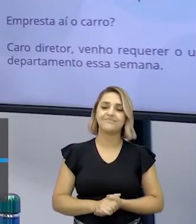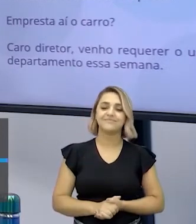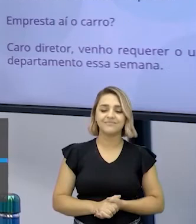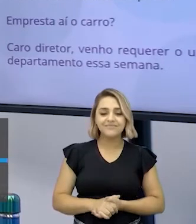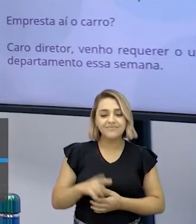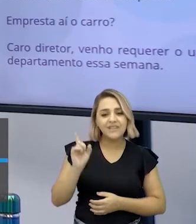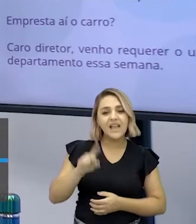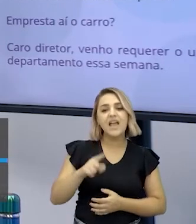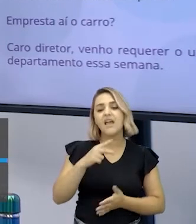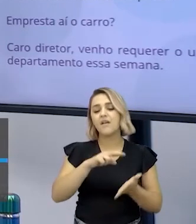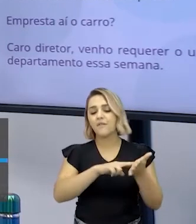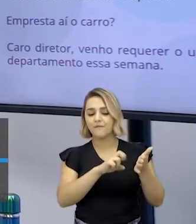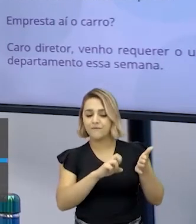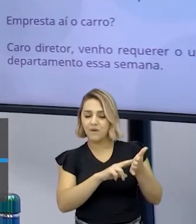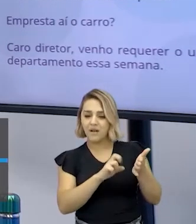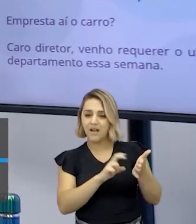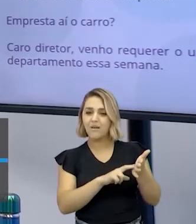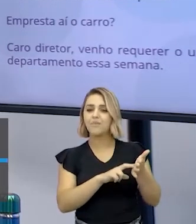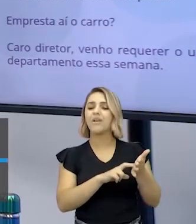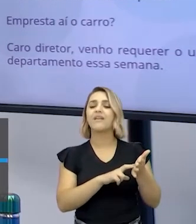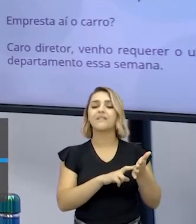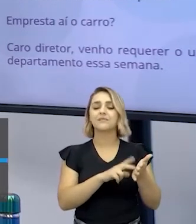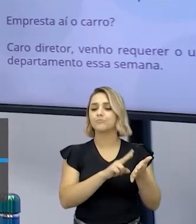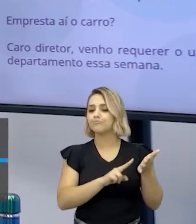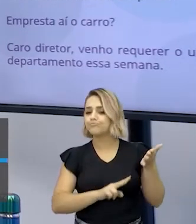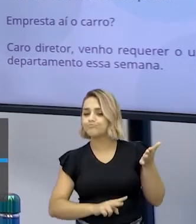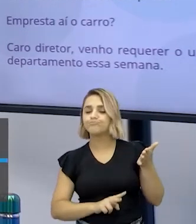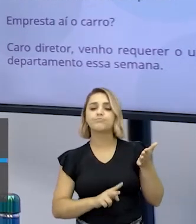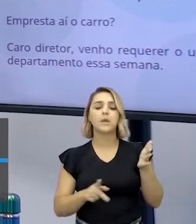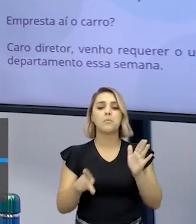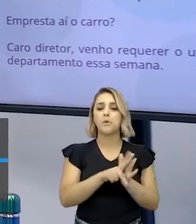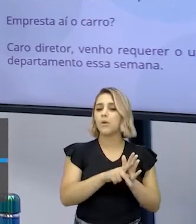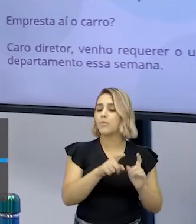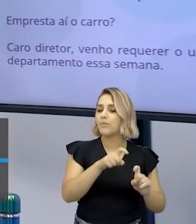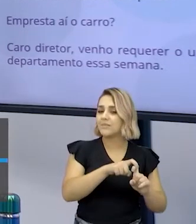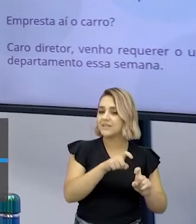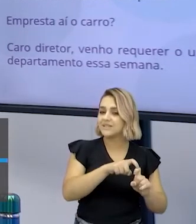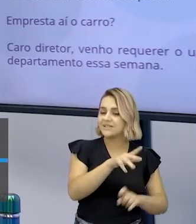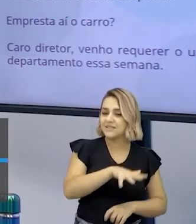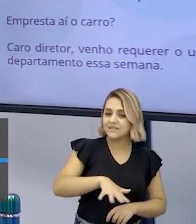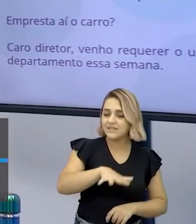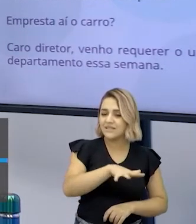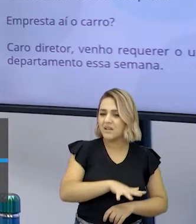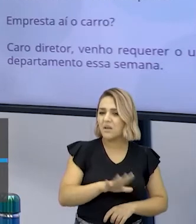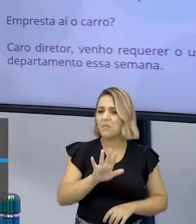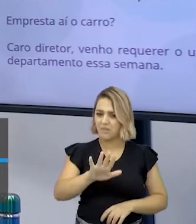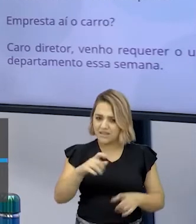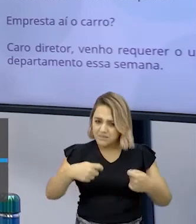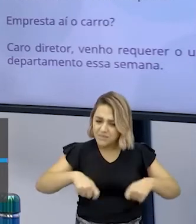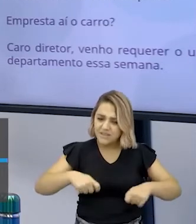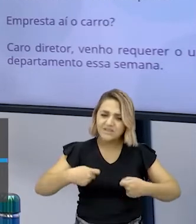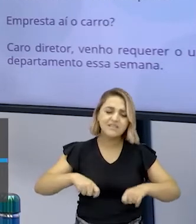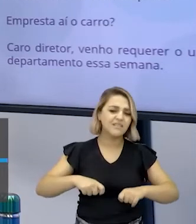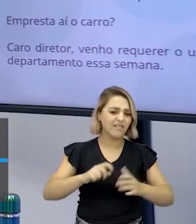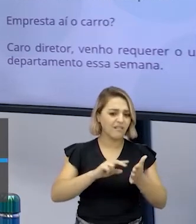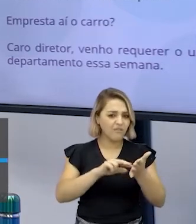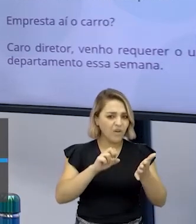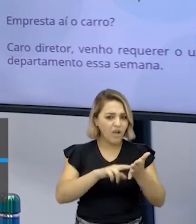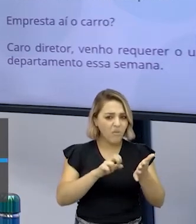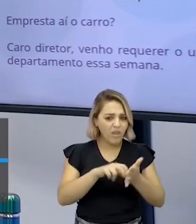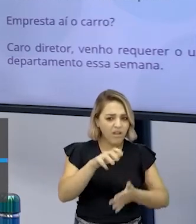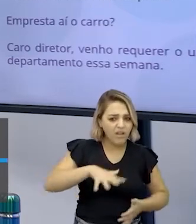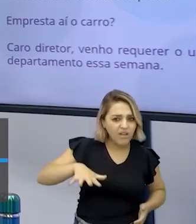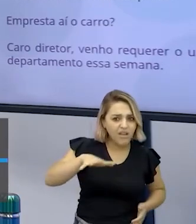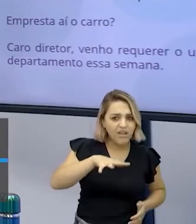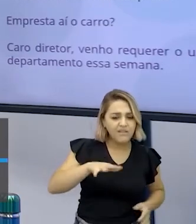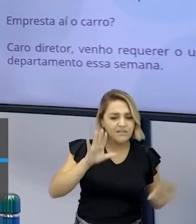vocabulário ali específico da medicina, mas naquele momento ele precisava utilizar um vocabulário tão específico da área, ou ele